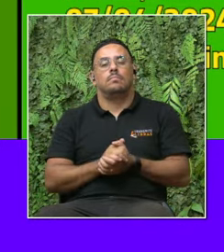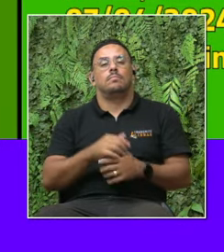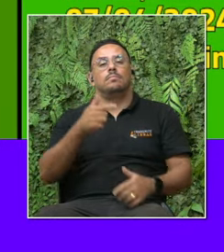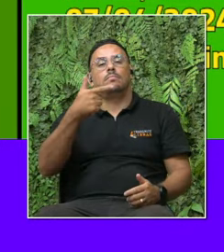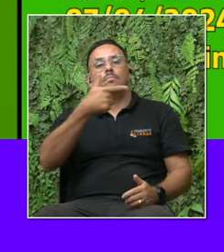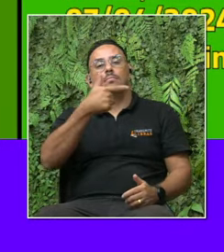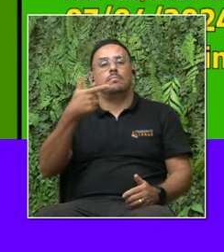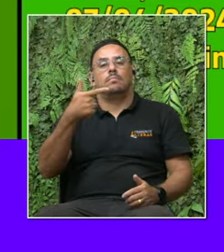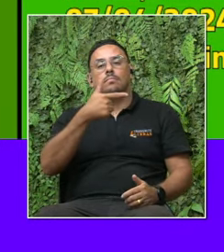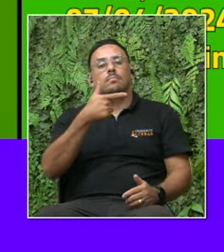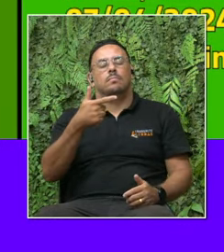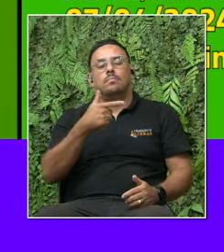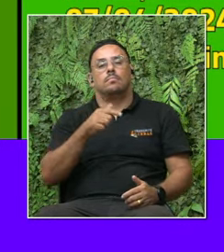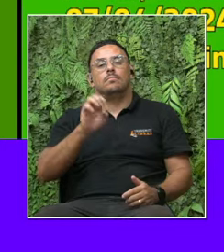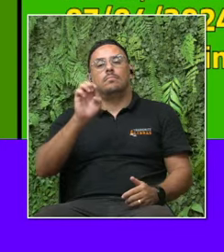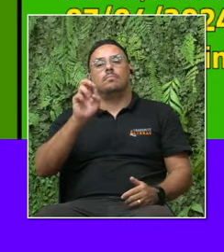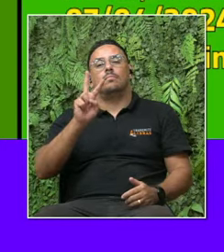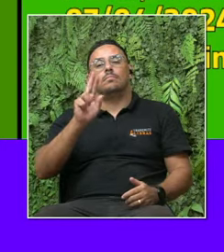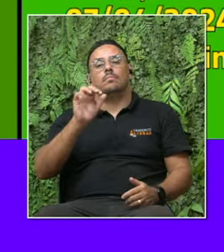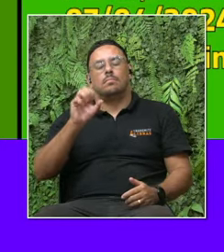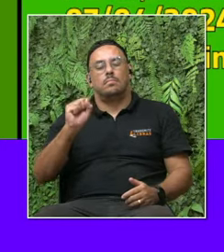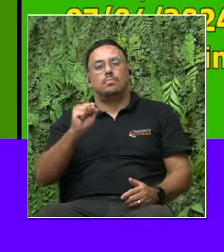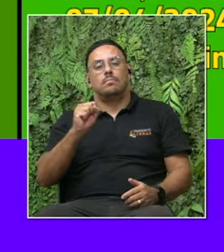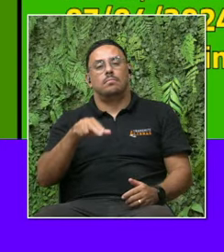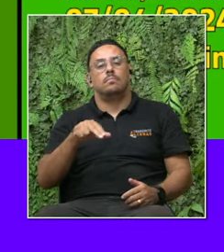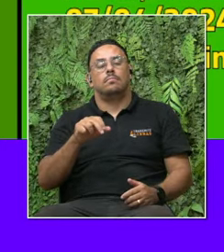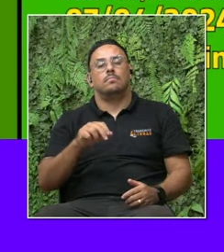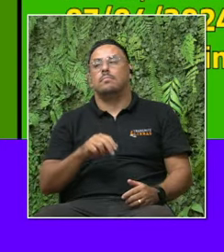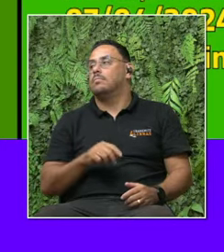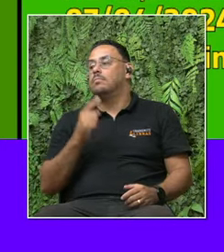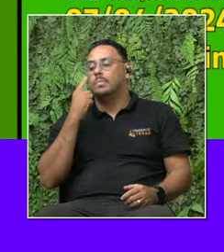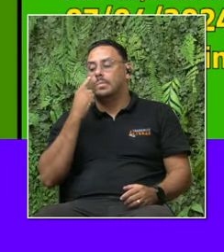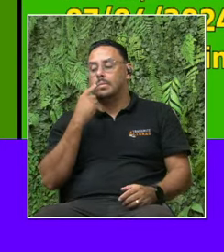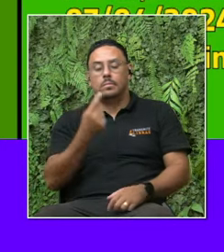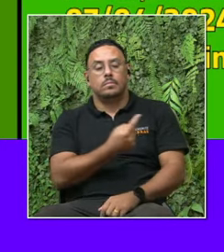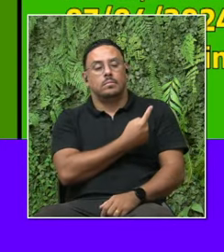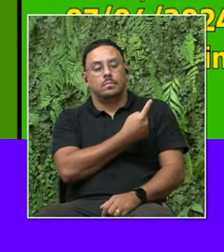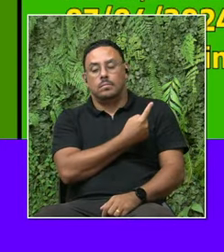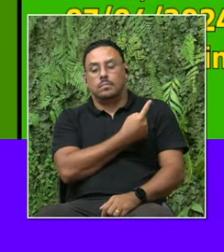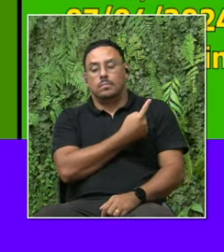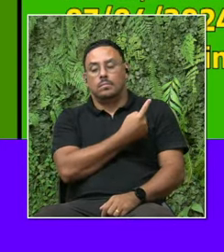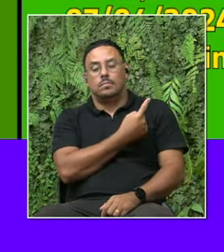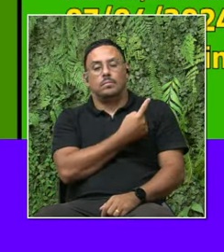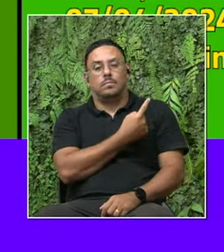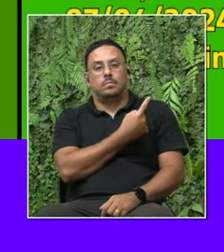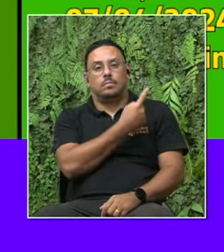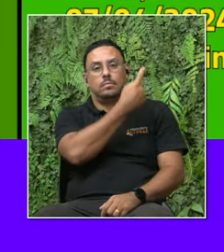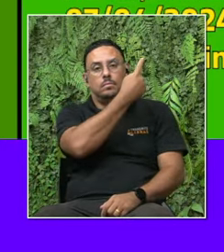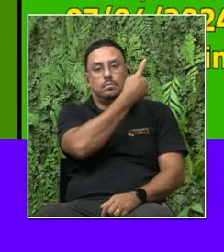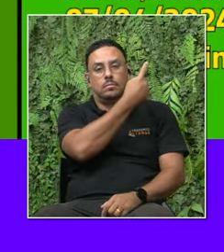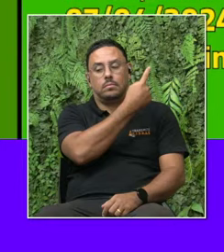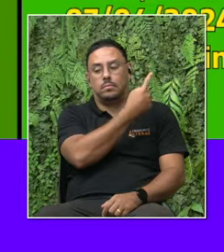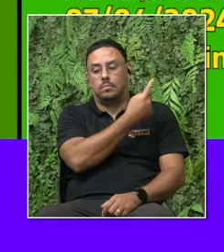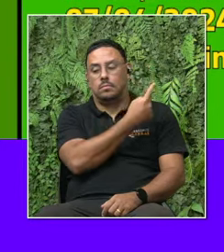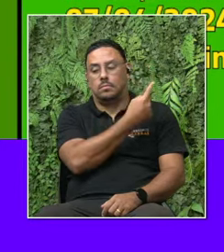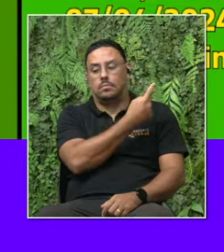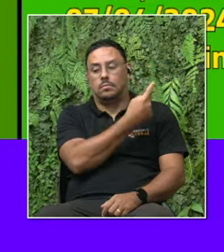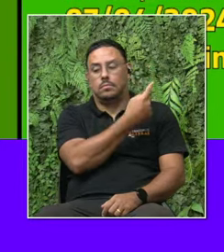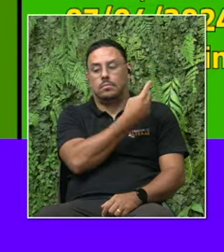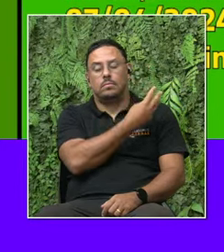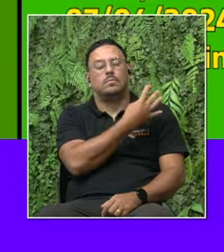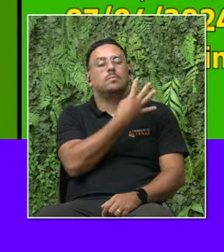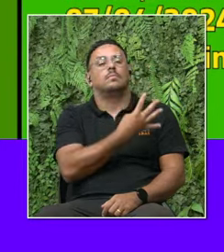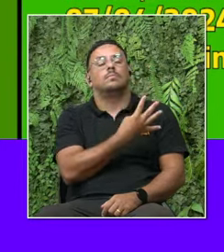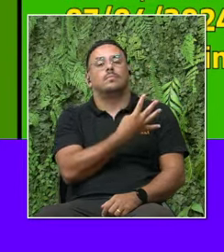22 goleiro Erson 26 Renzo Saria 3 Bruno fux artilheiro 34